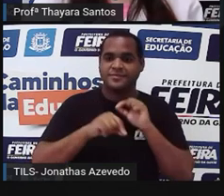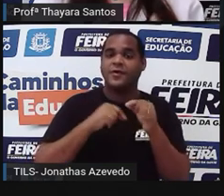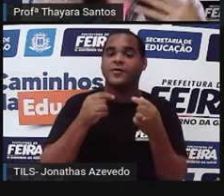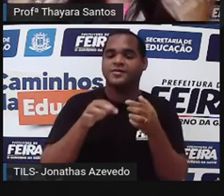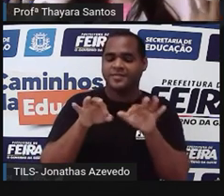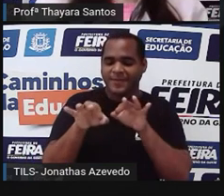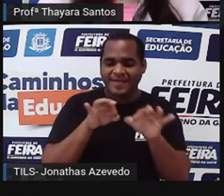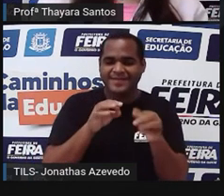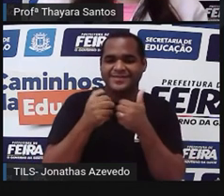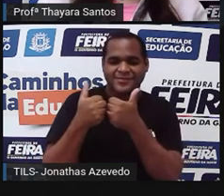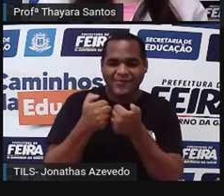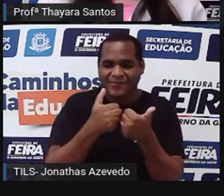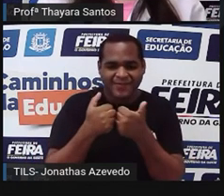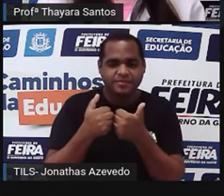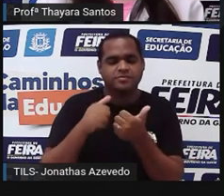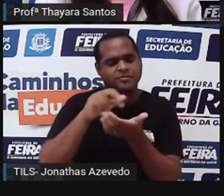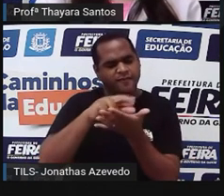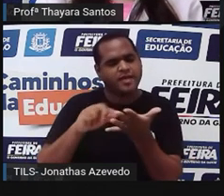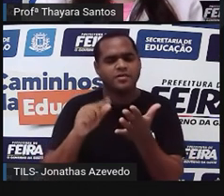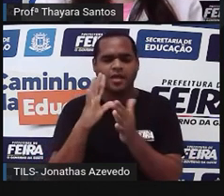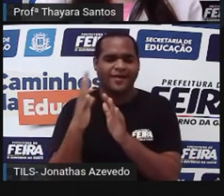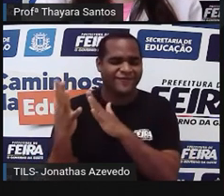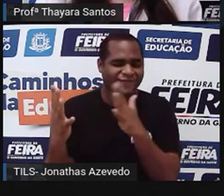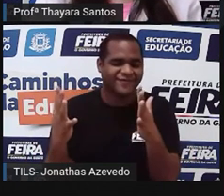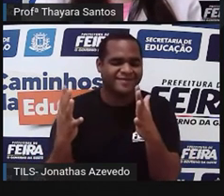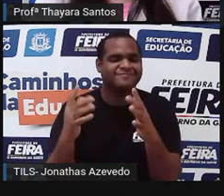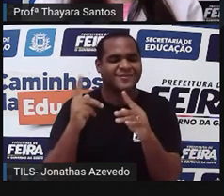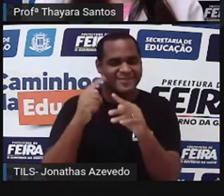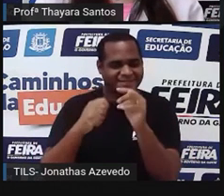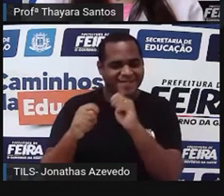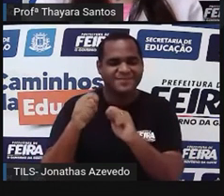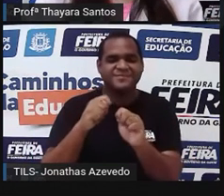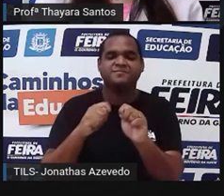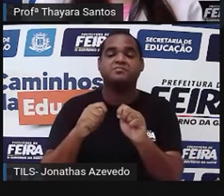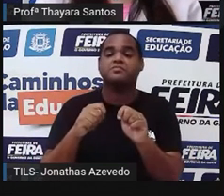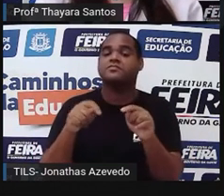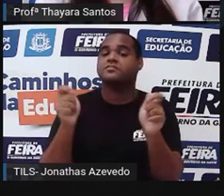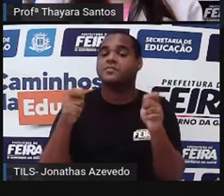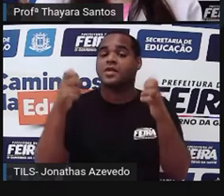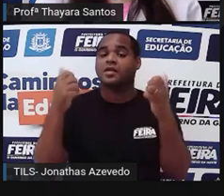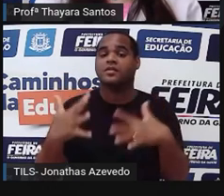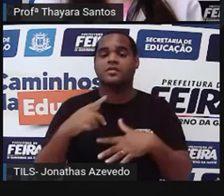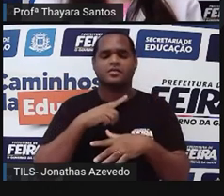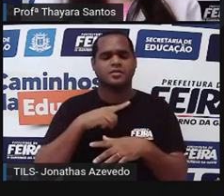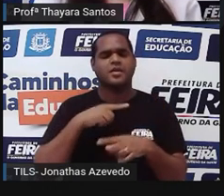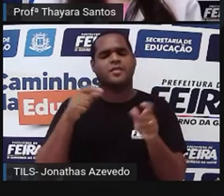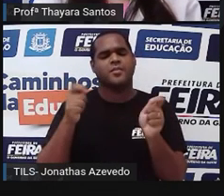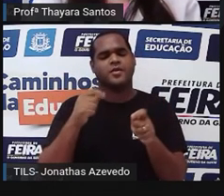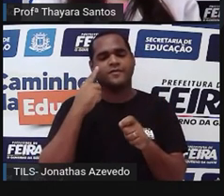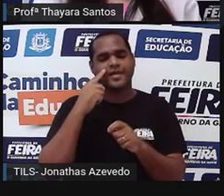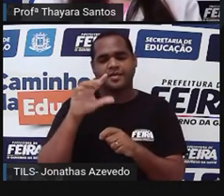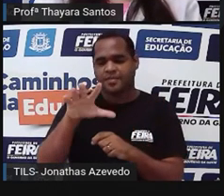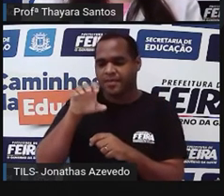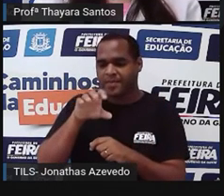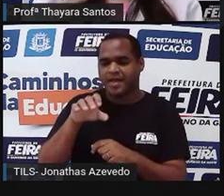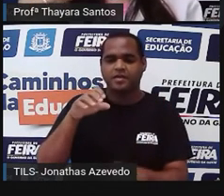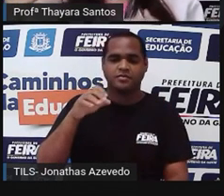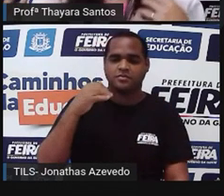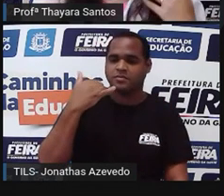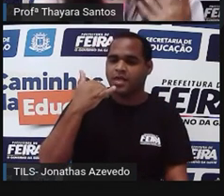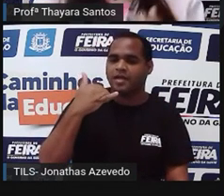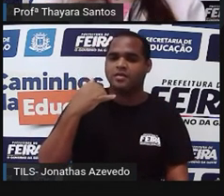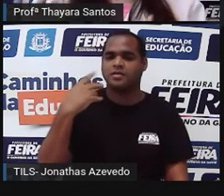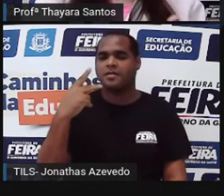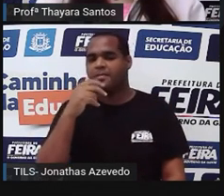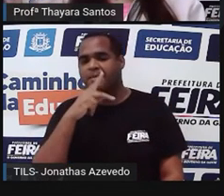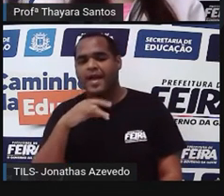joguinho sobre serviços ecossistêmicos, claro que é o tema da nossa aula. E para acessar ele, você pode apontar a câmera de um celular, pode ser do seu